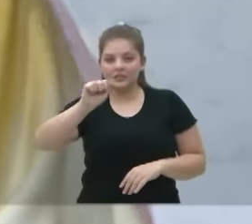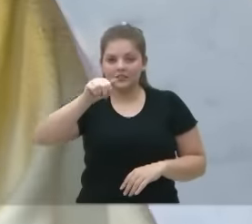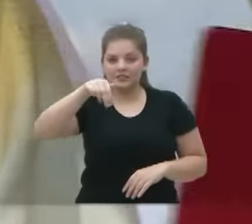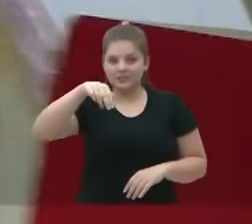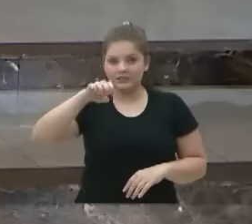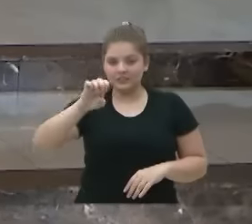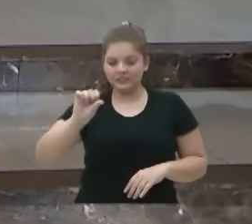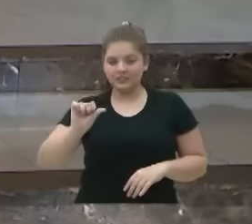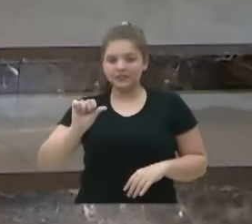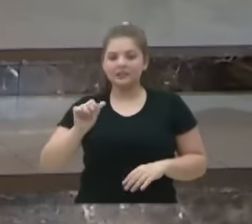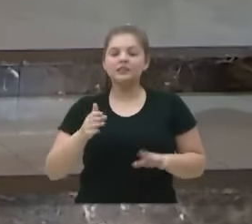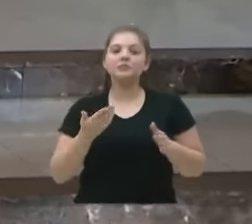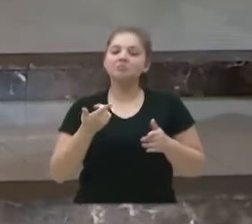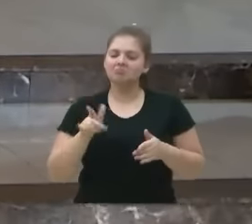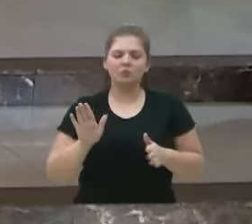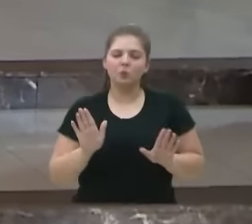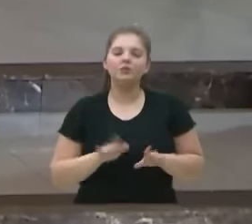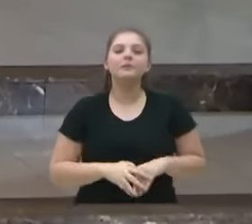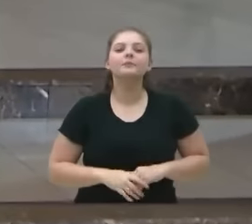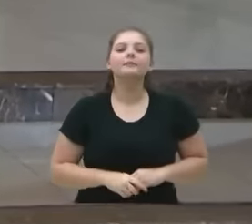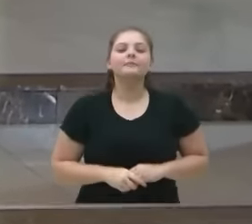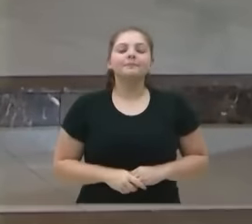do Norte, Ceará.